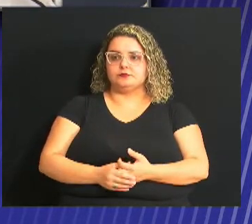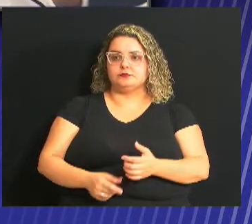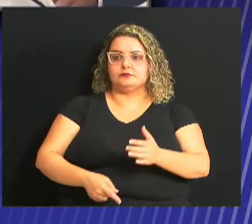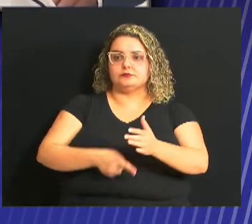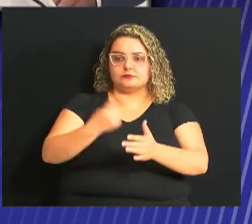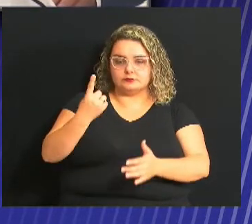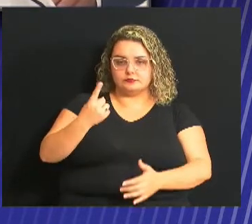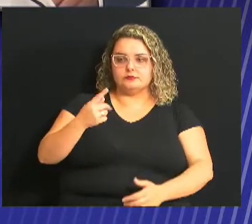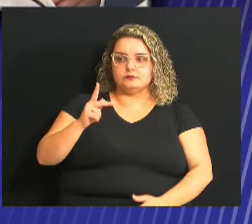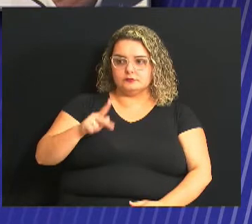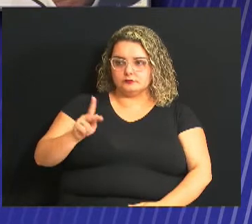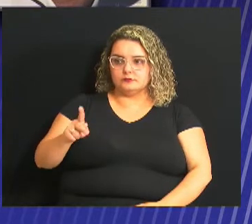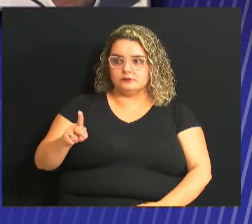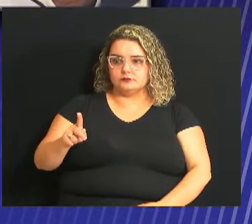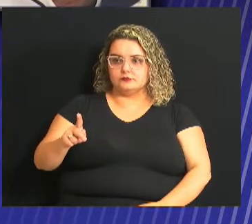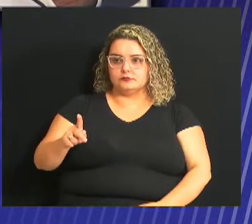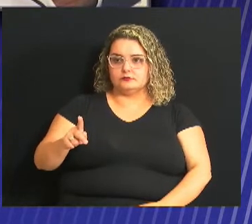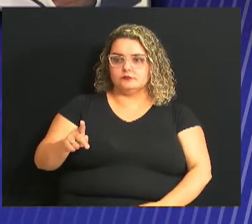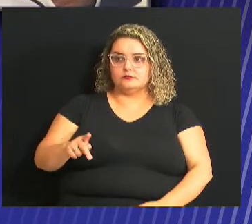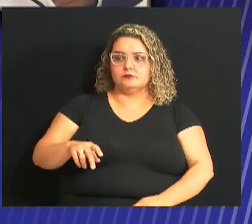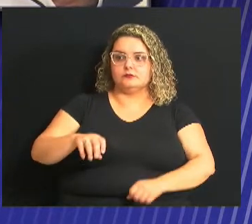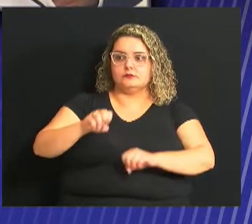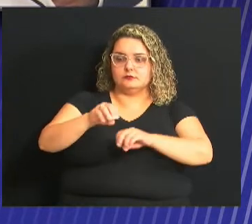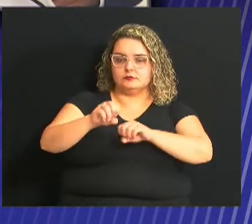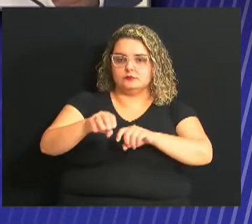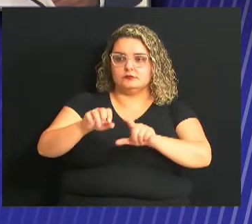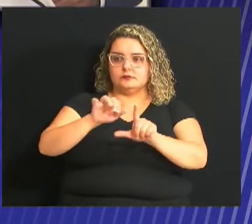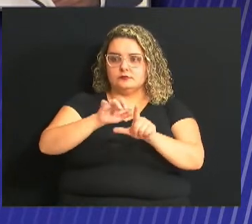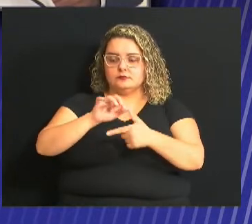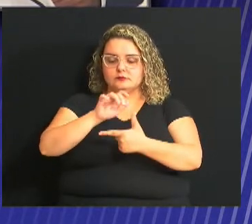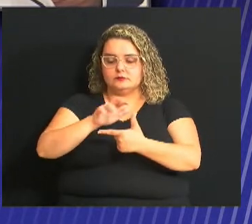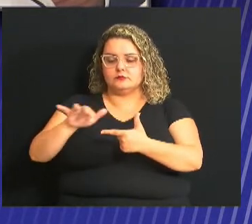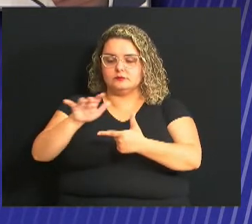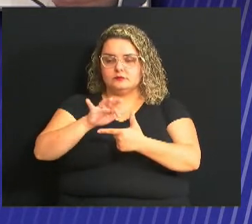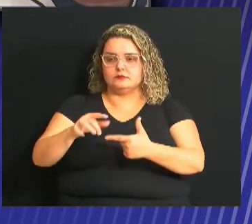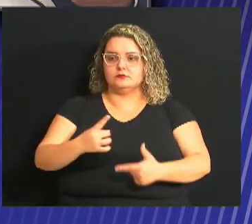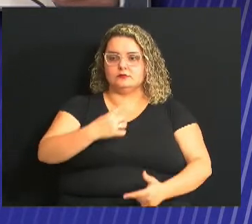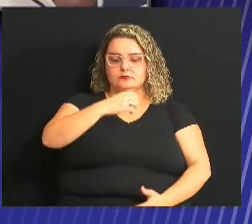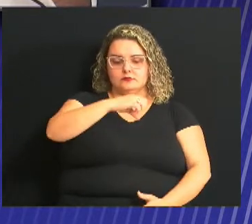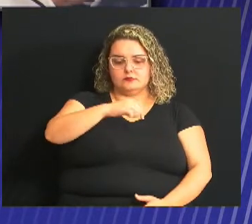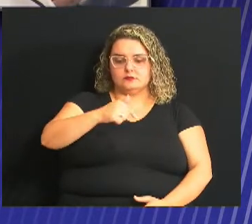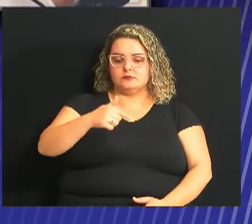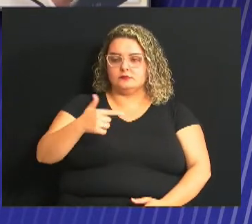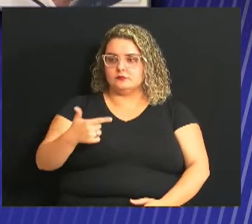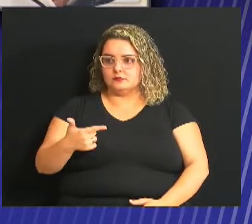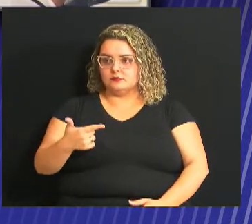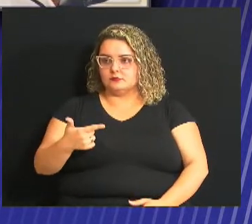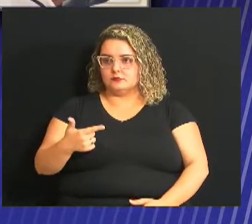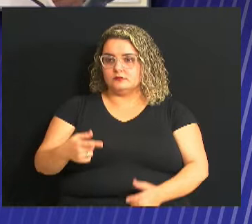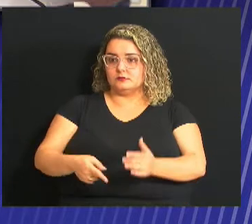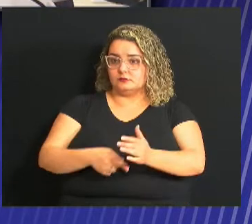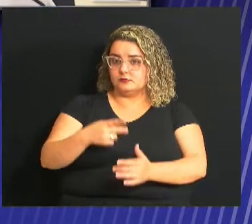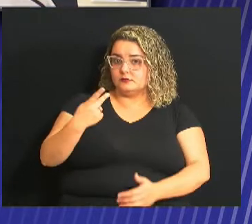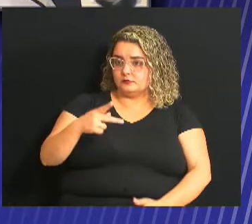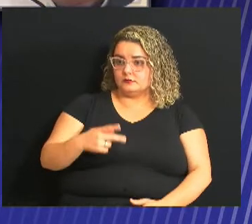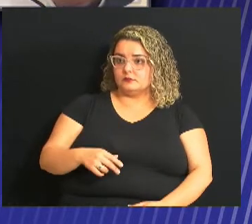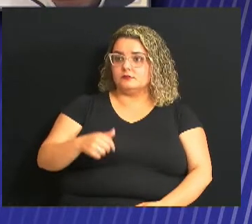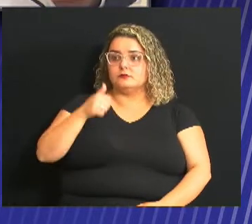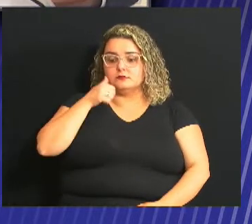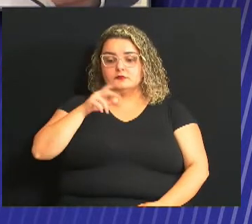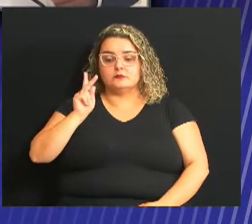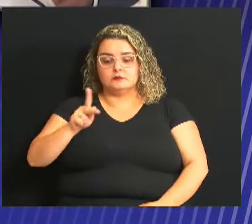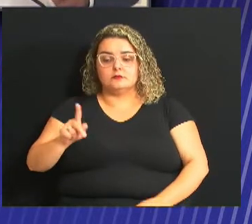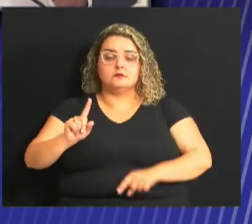professora, que o alfabetizou no ano de 1972. Segundo ele, ela e os